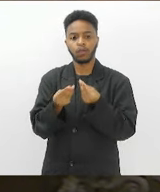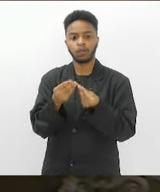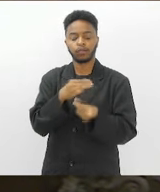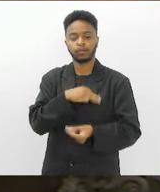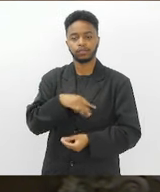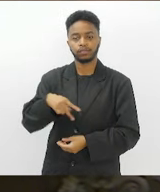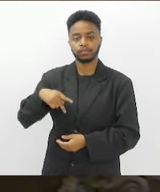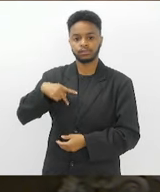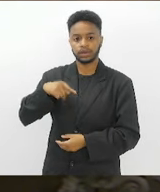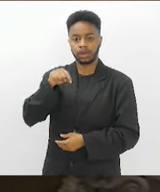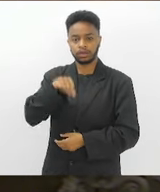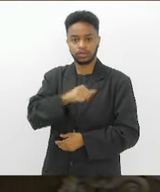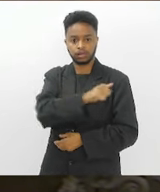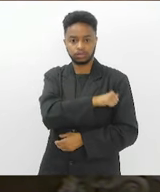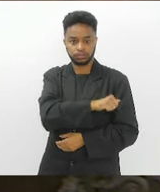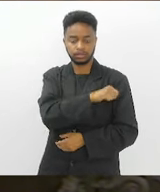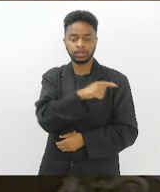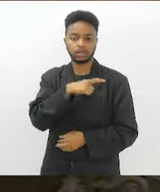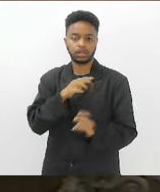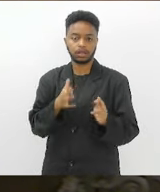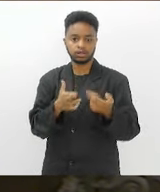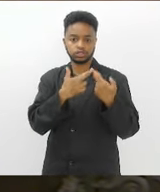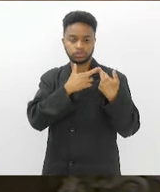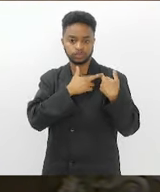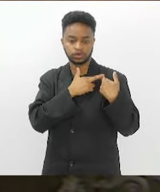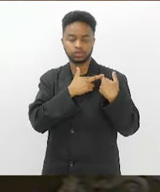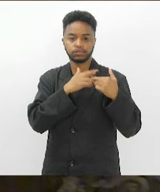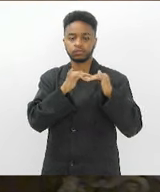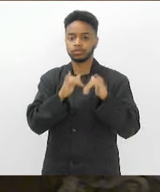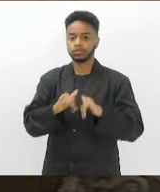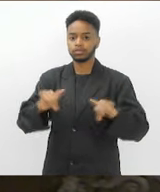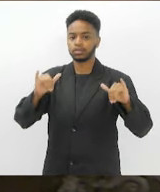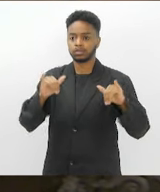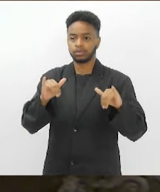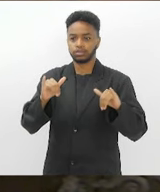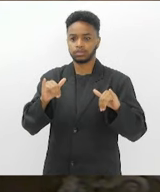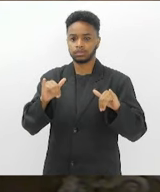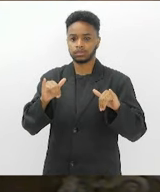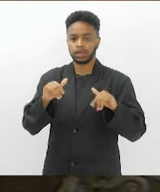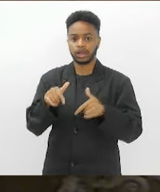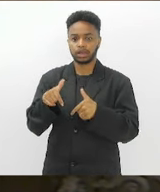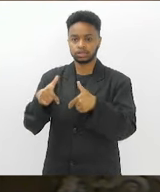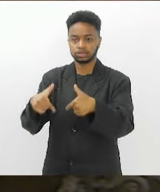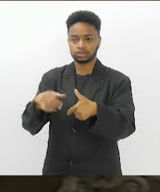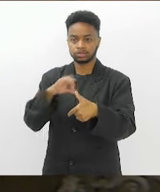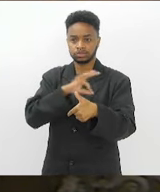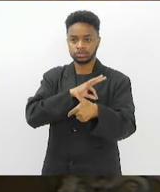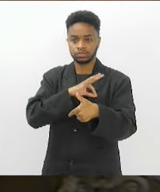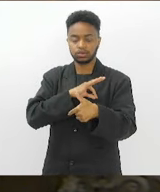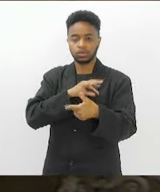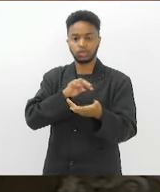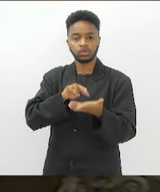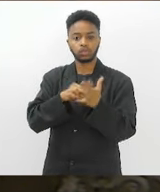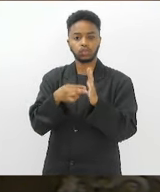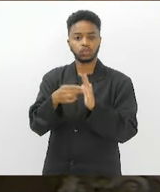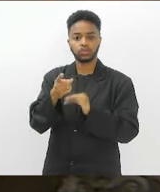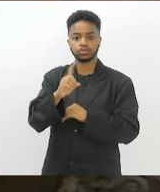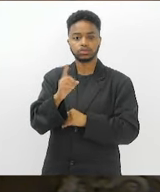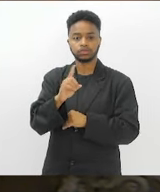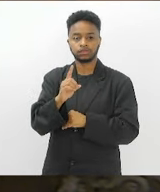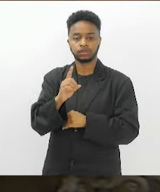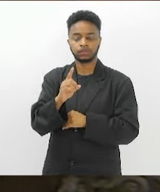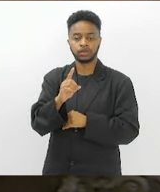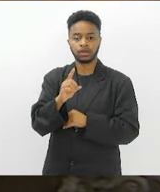Público do Rio de Janeiro é responsável em dizer que a operação policial não é sinônimo de índice de